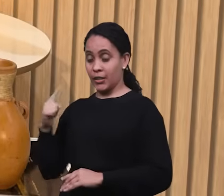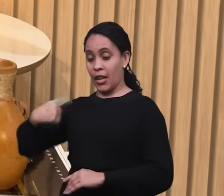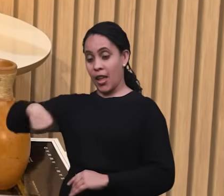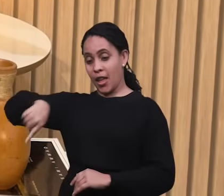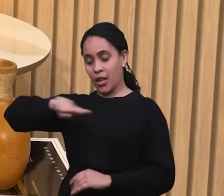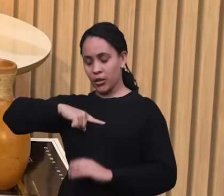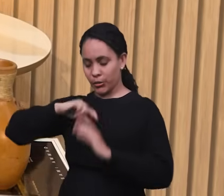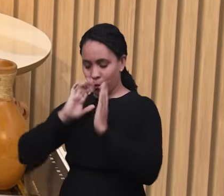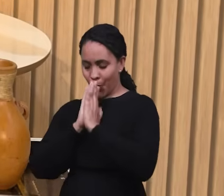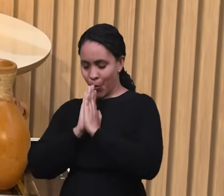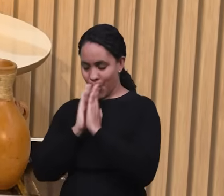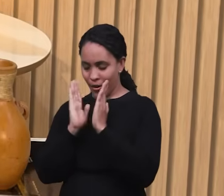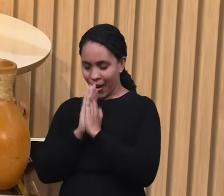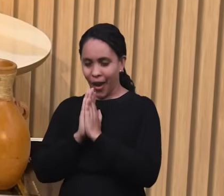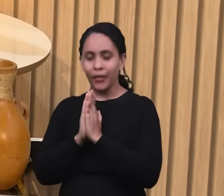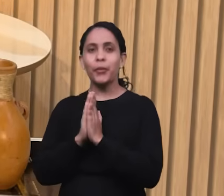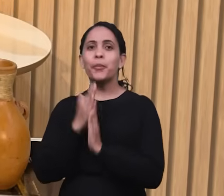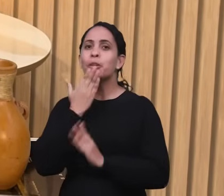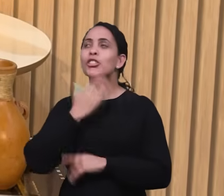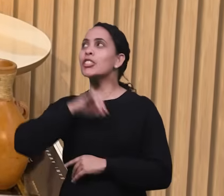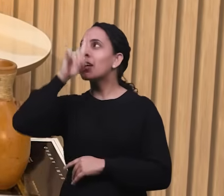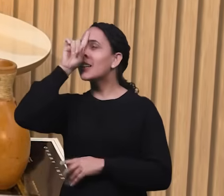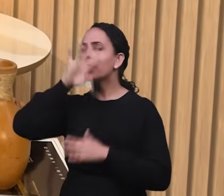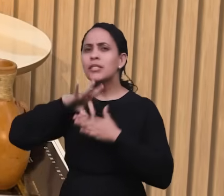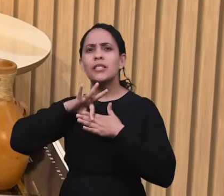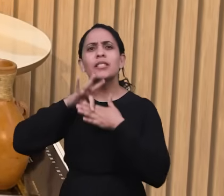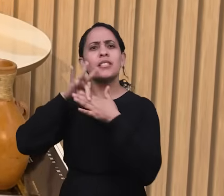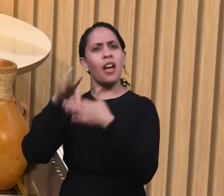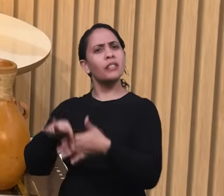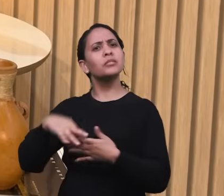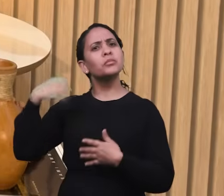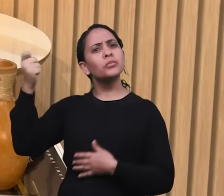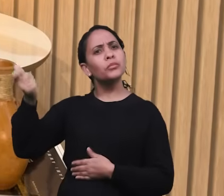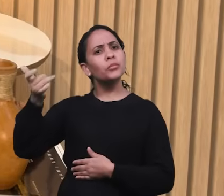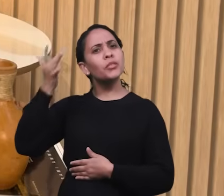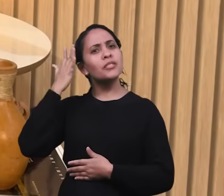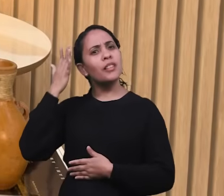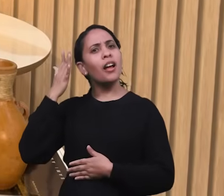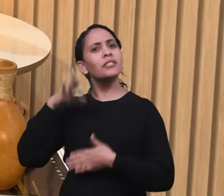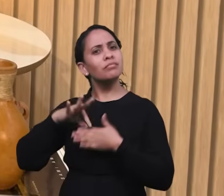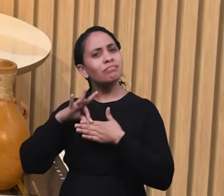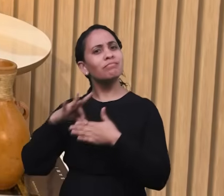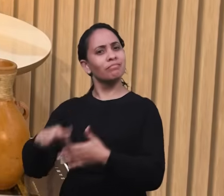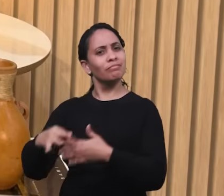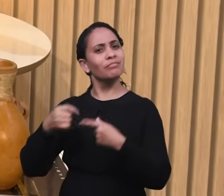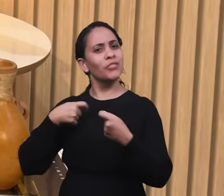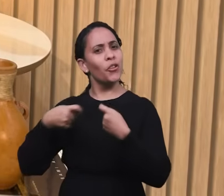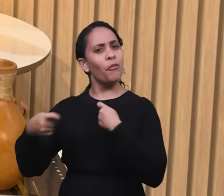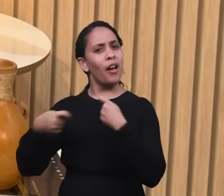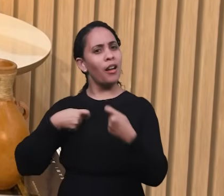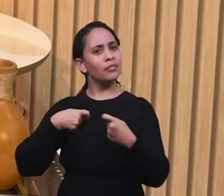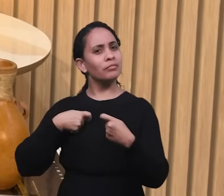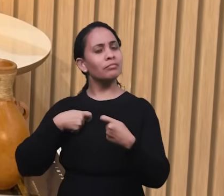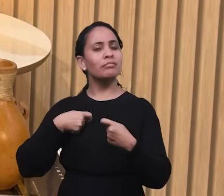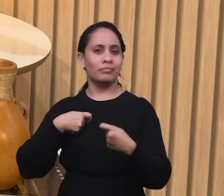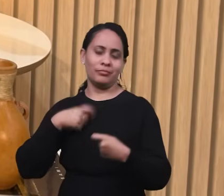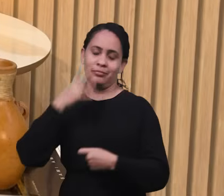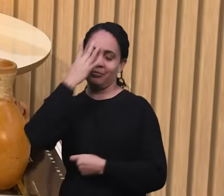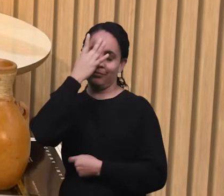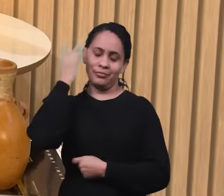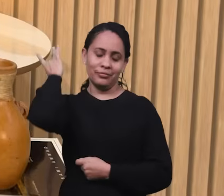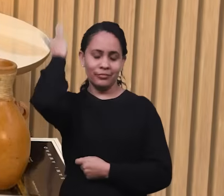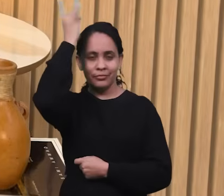guiasse, mostrasse o caminho, serem governados pelo Espírito Santo. E o Timor-Leste teve a